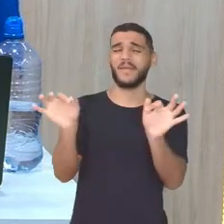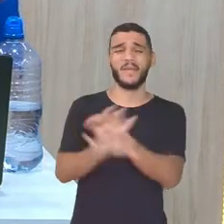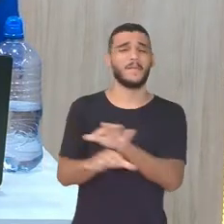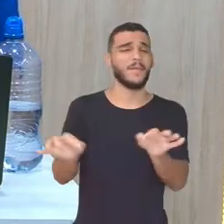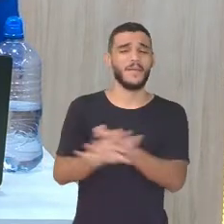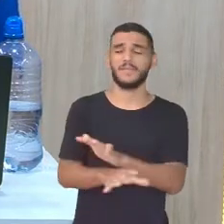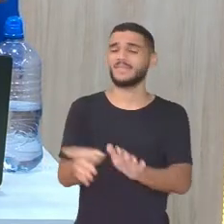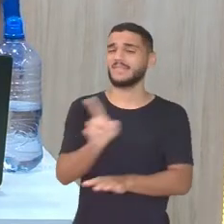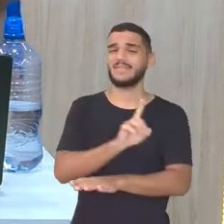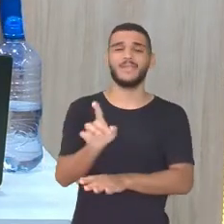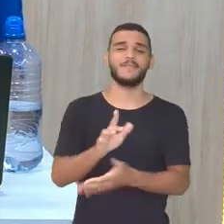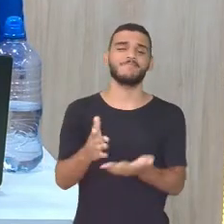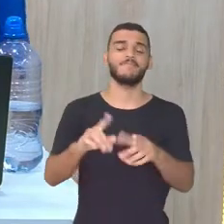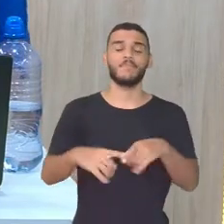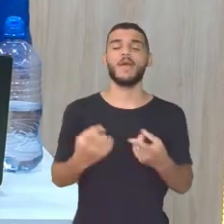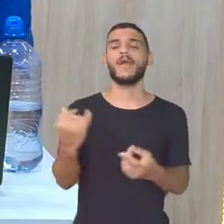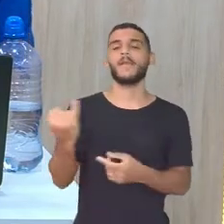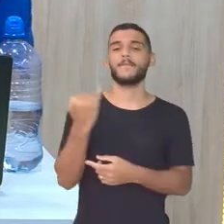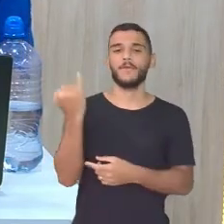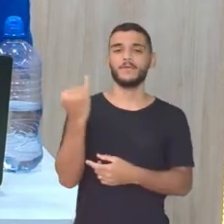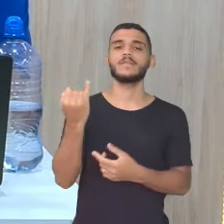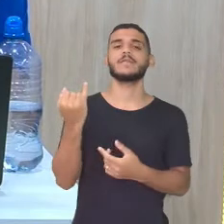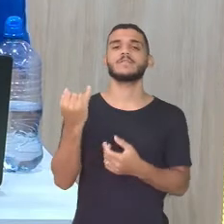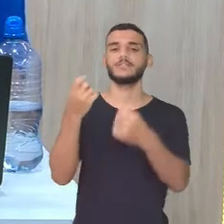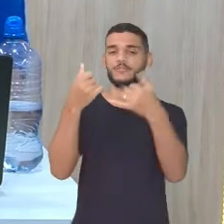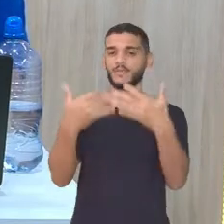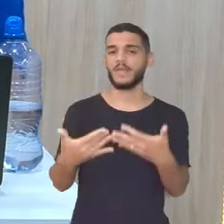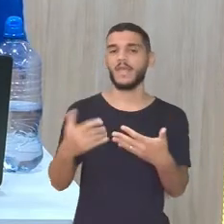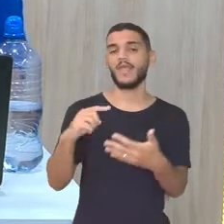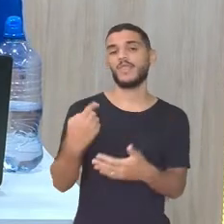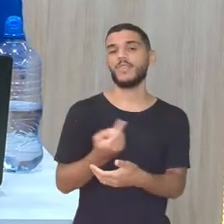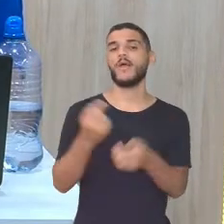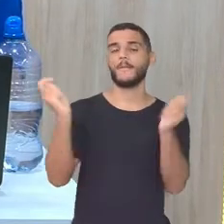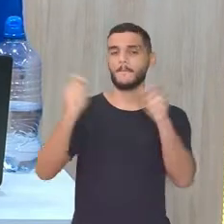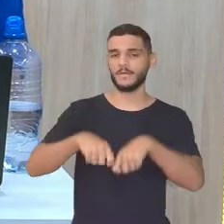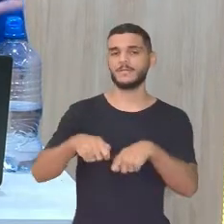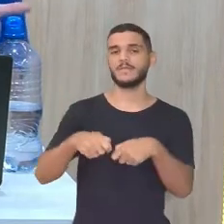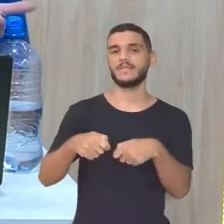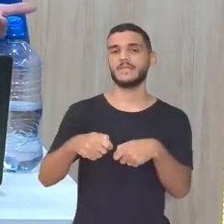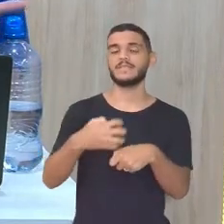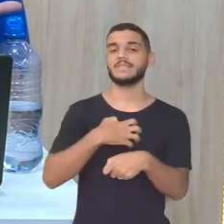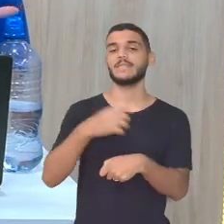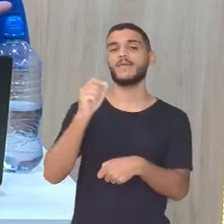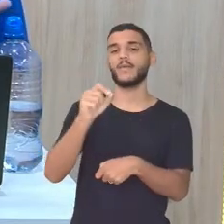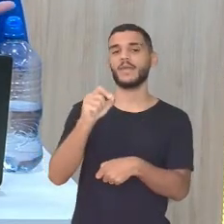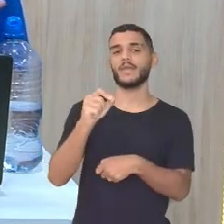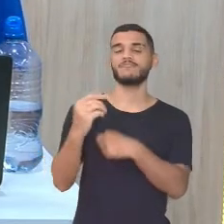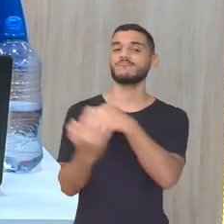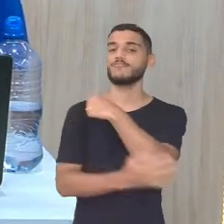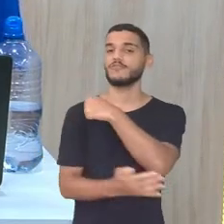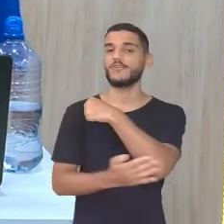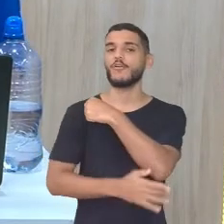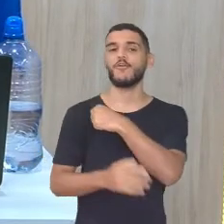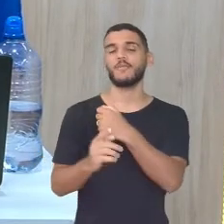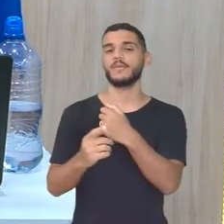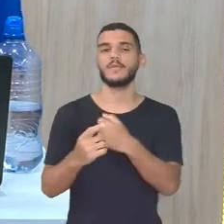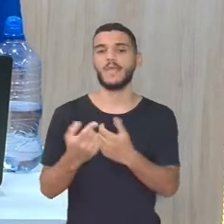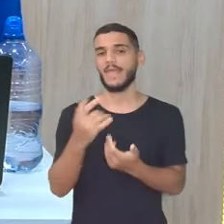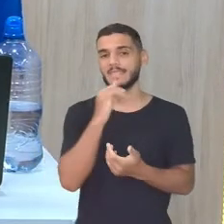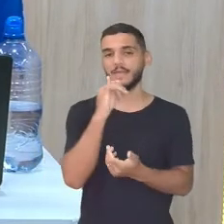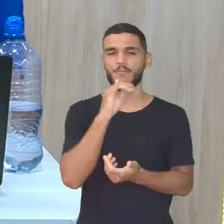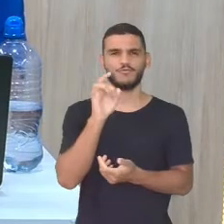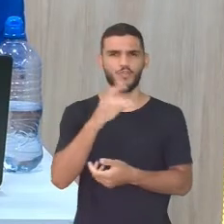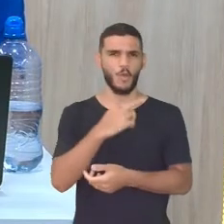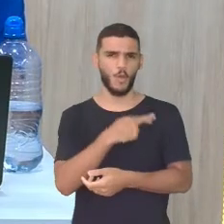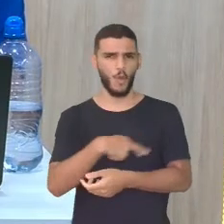é importante dizer que a gente pode sentir ciúme de relações que não são românticas, Sim. né? Eu não sei se assim, quem tem,